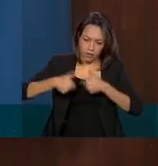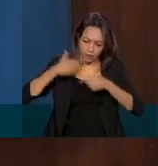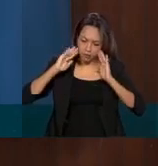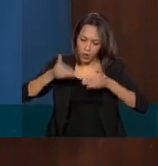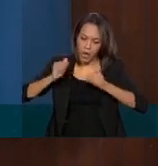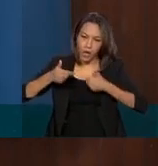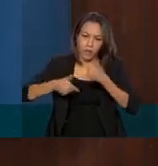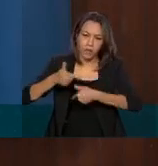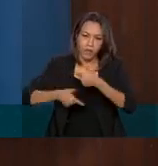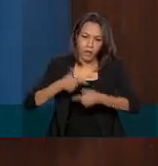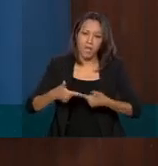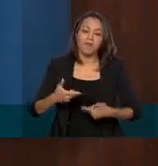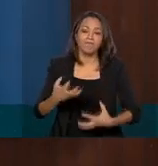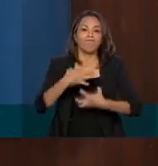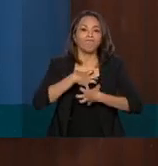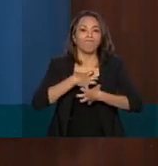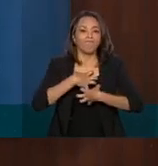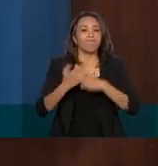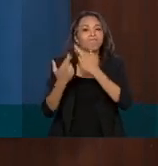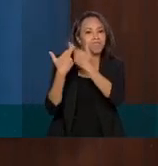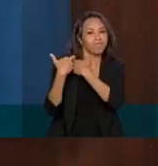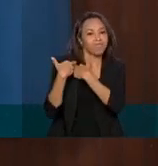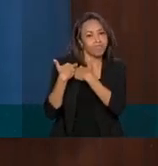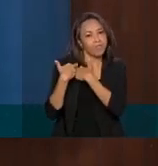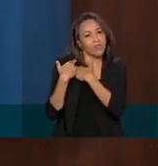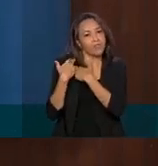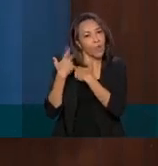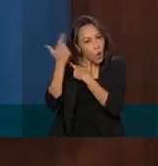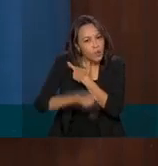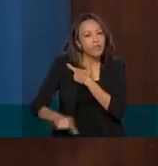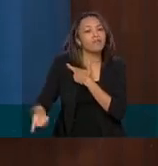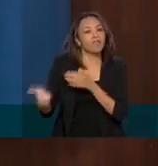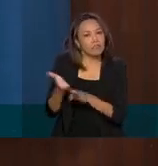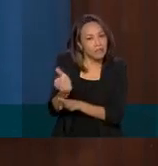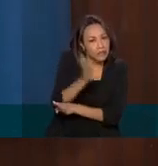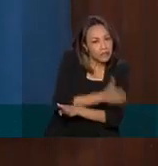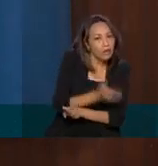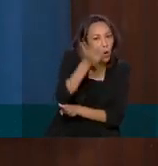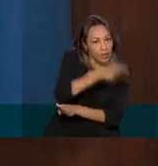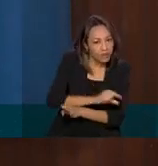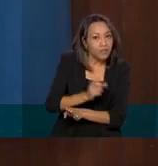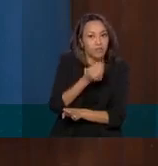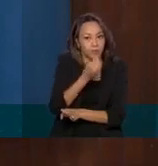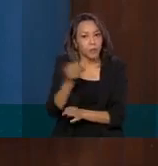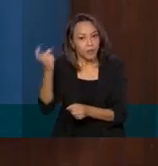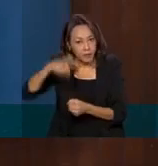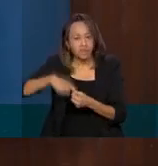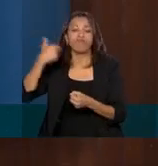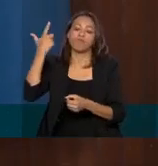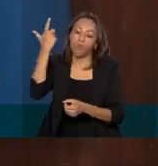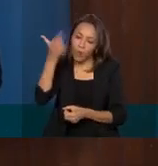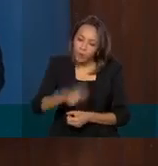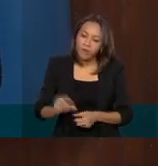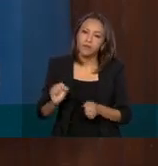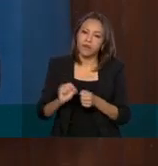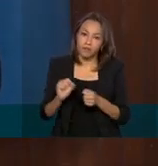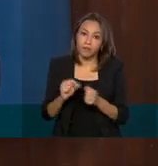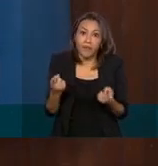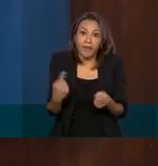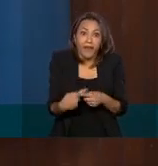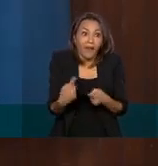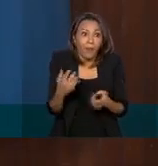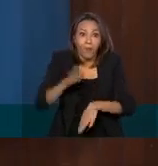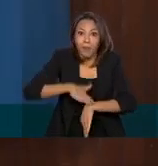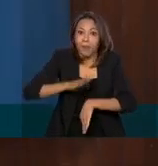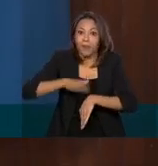muito senso de dever, com muita responsabilidade, faríamos tudo de novo, porque a gente entende que esse é um momento crítico, é um momento